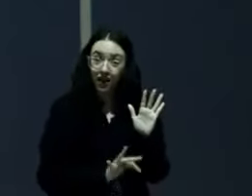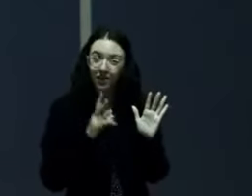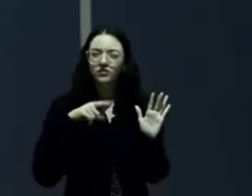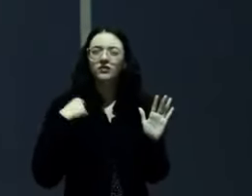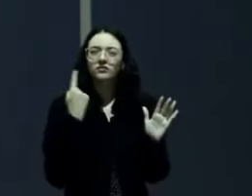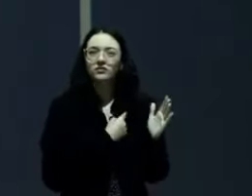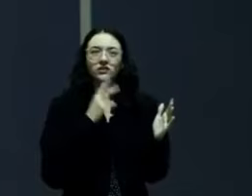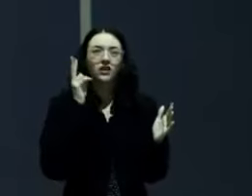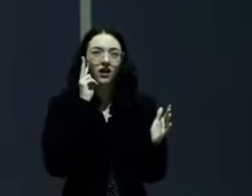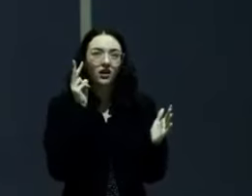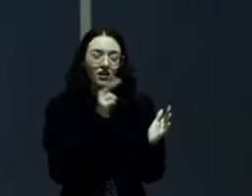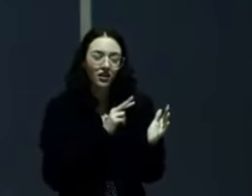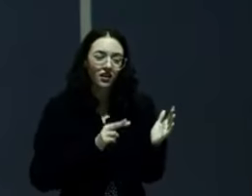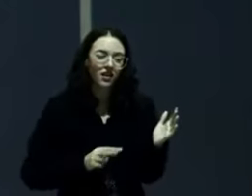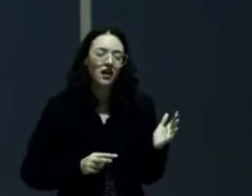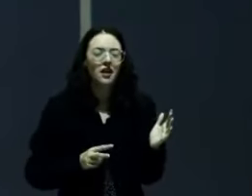ser um texto de decor,